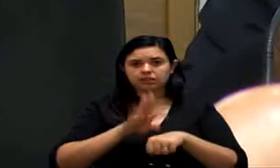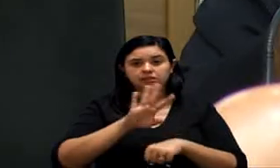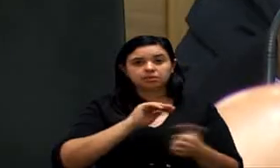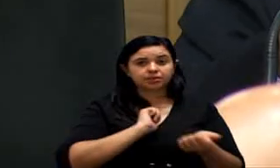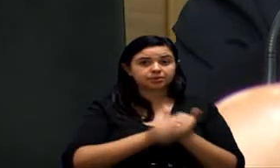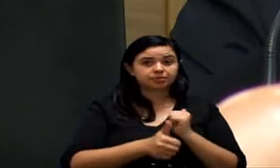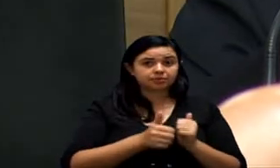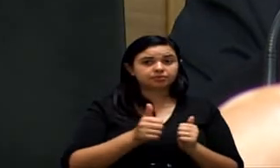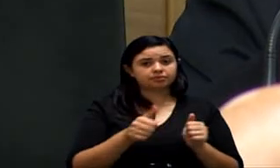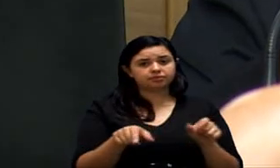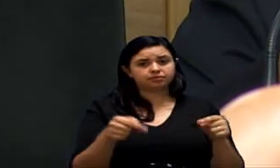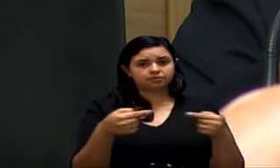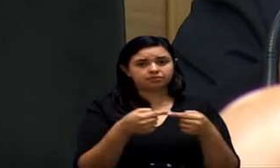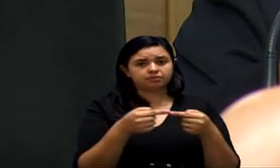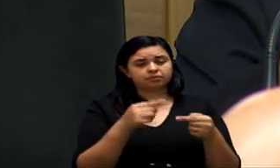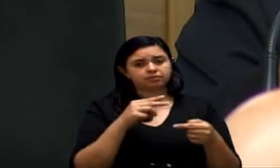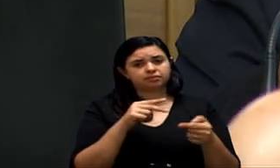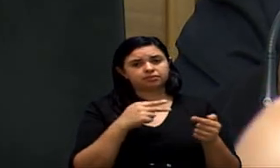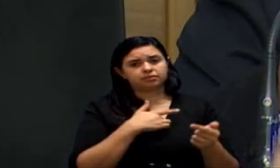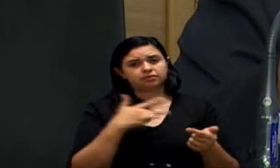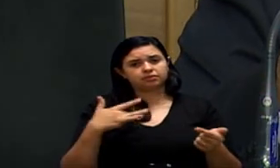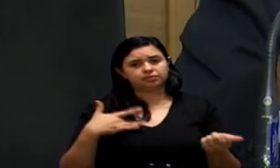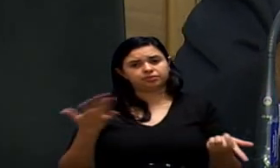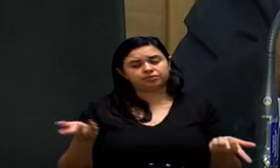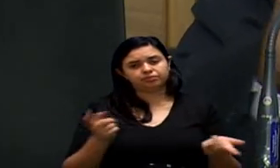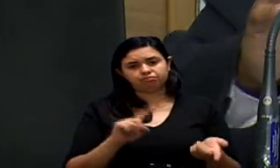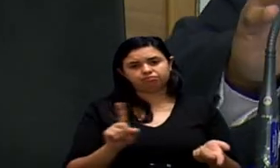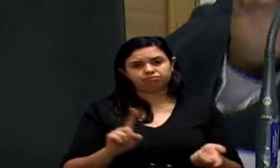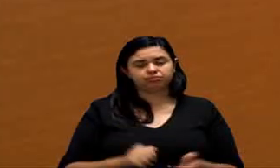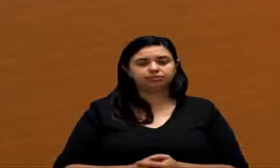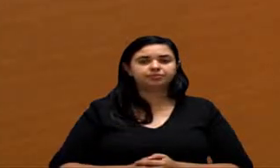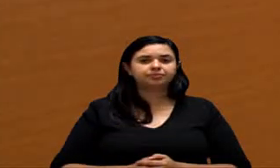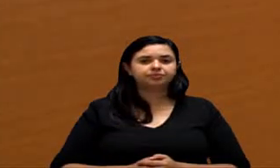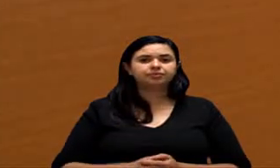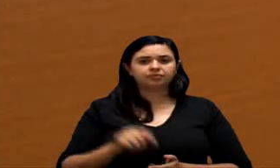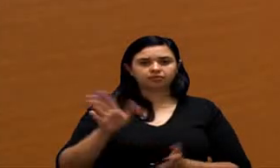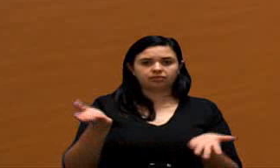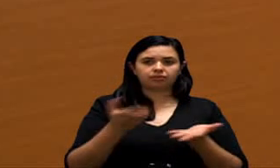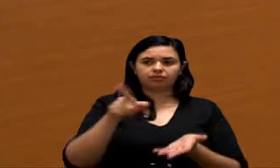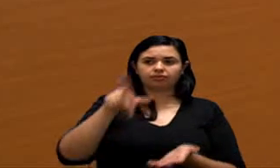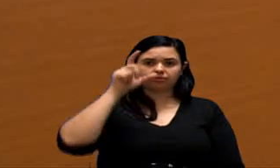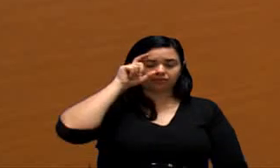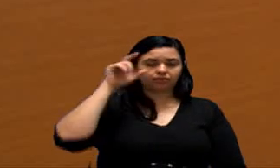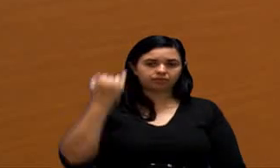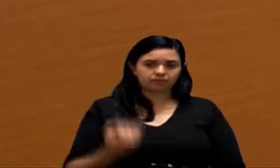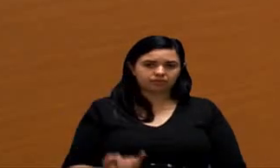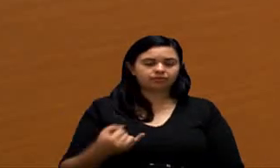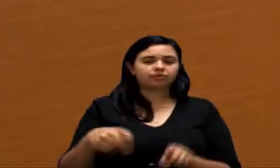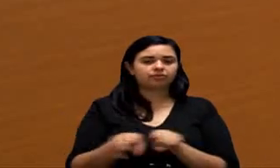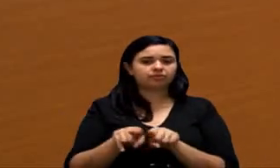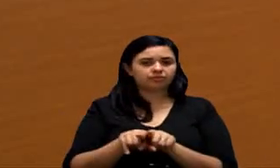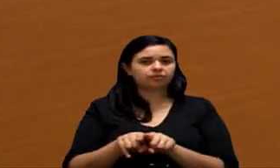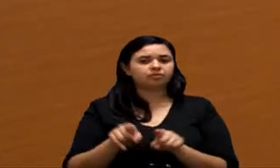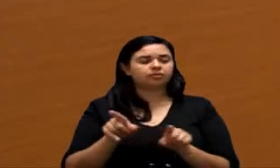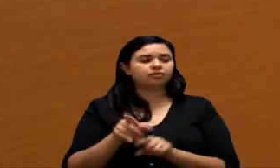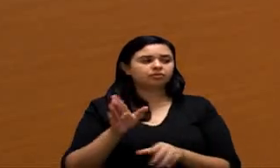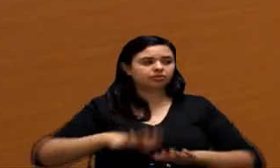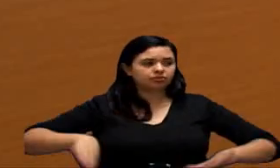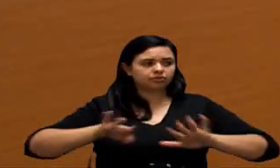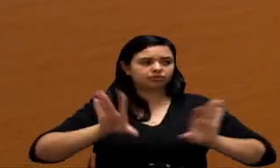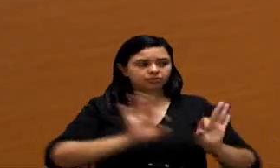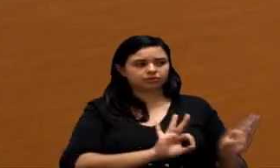Obrigado, vereador. Com a palavra, vereador Yara. Por 5 minutos. Senhor presidente, senhores vereadores, senhora vereadora, os que nos acompanham na TV